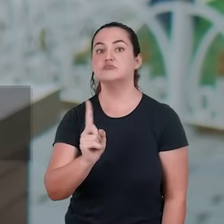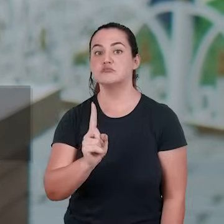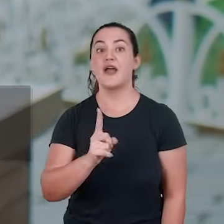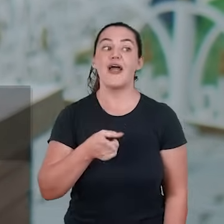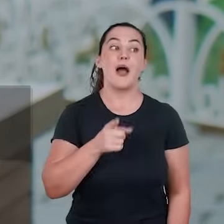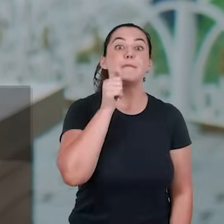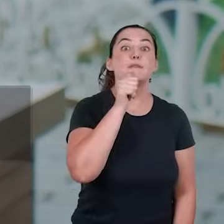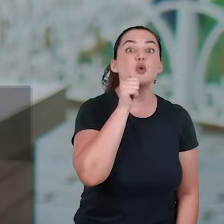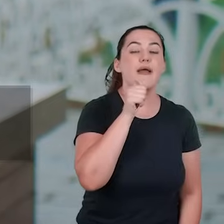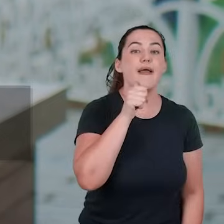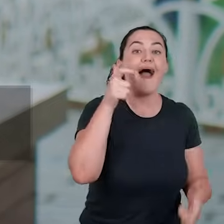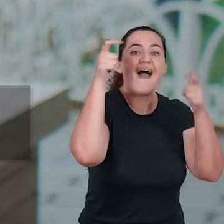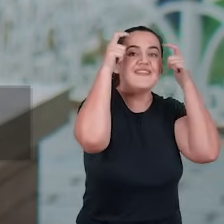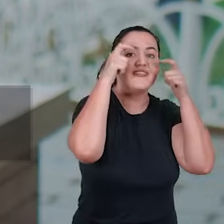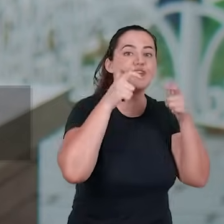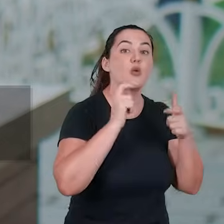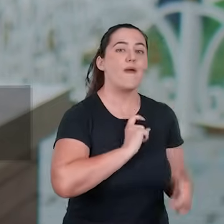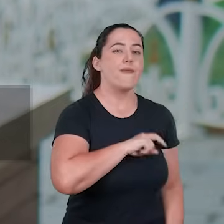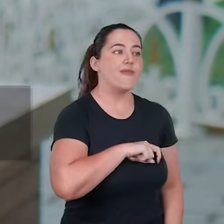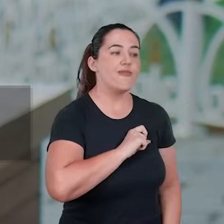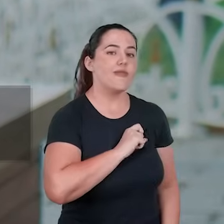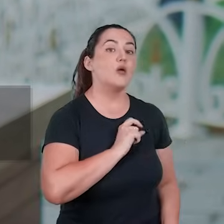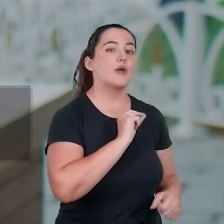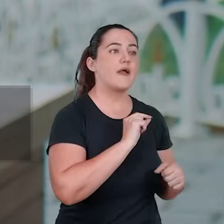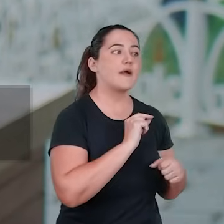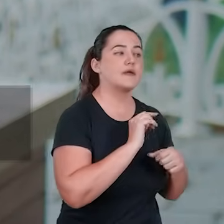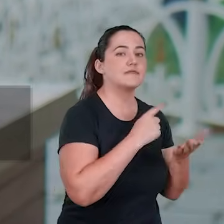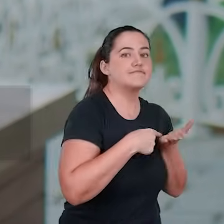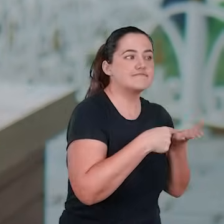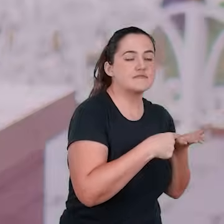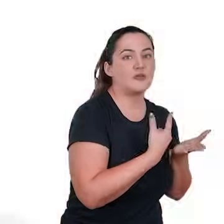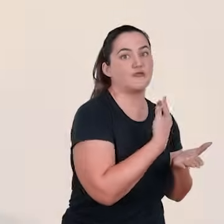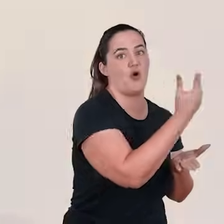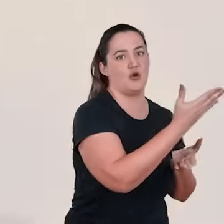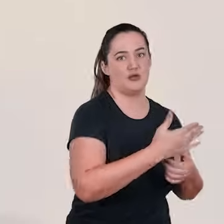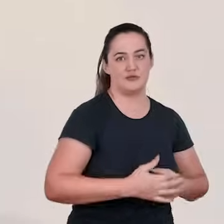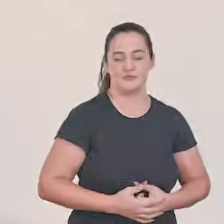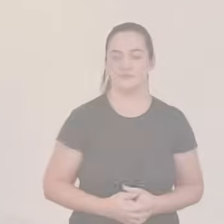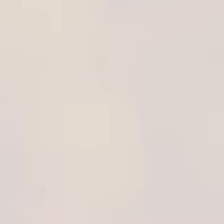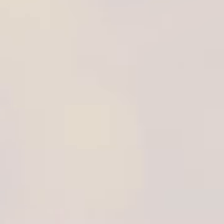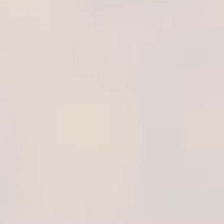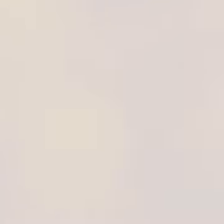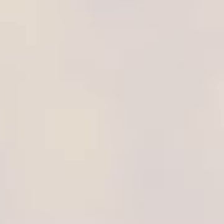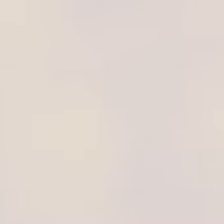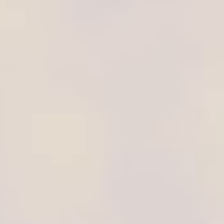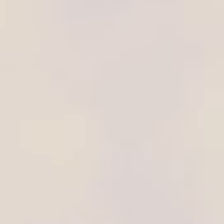mercenário. Esta era Teodora. Essa é a história desse lugar.